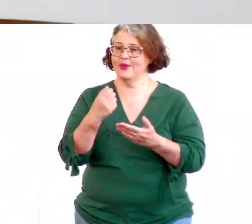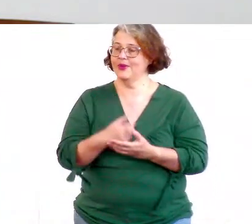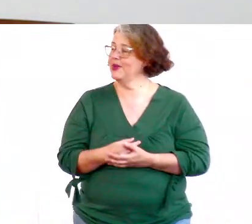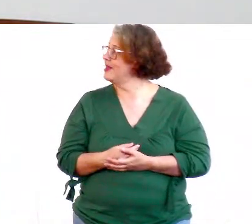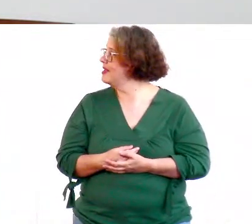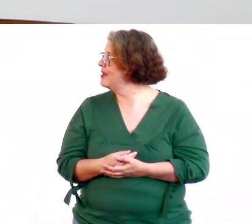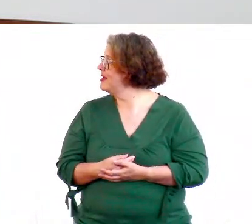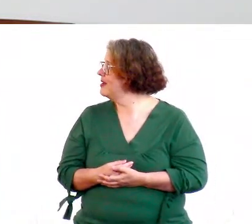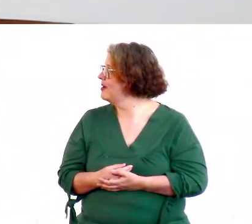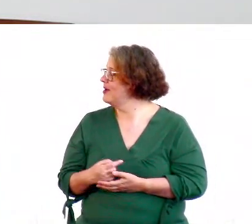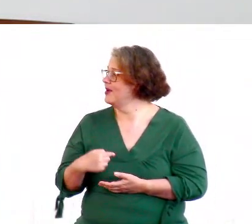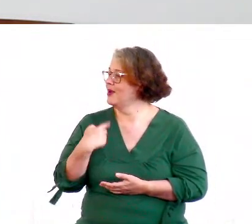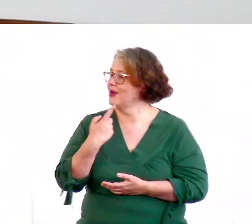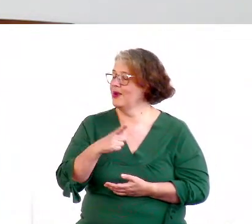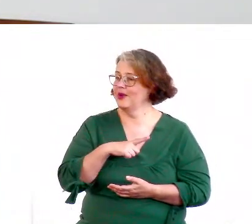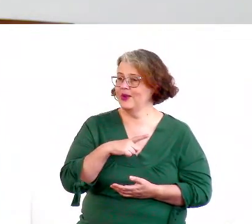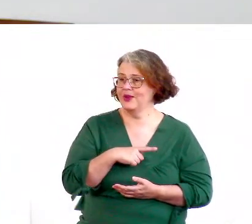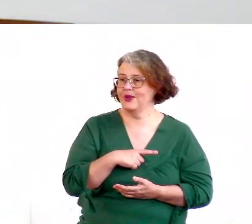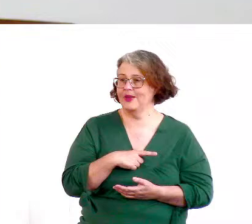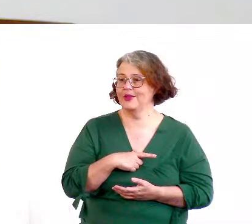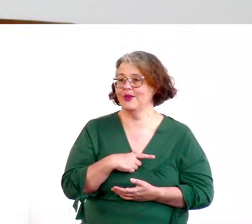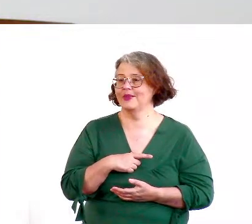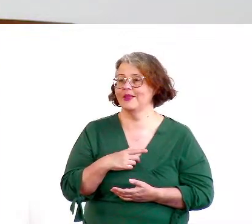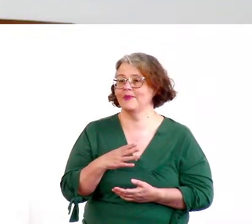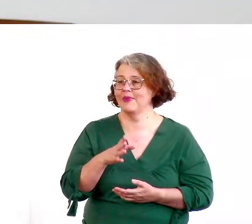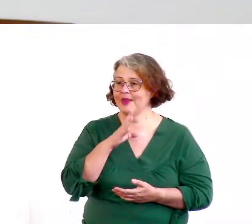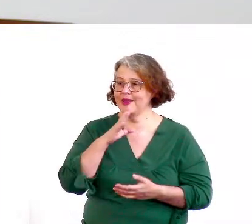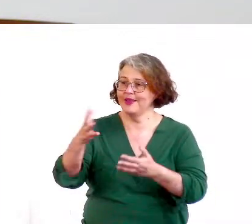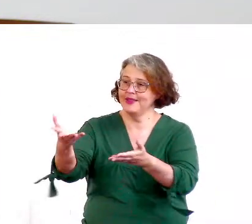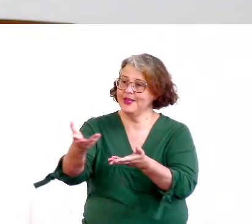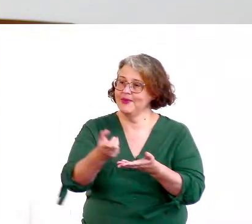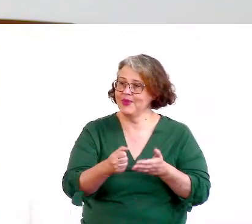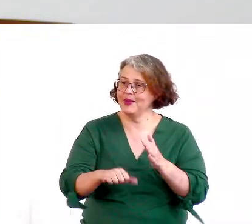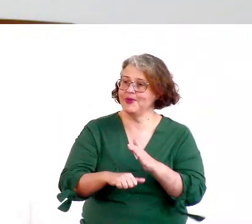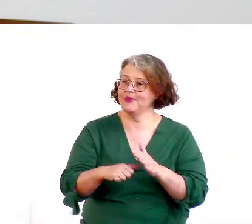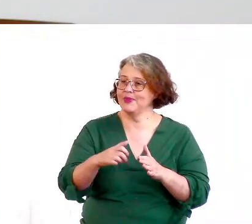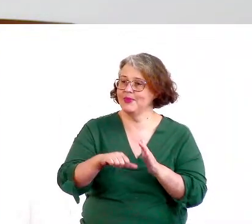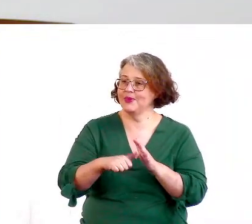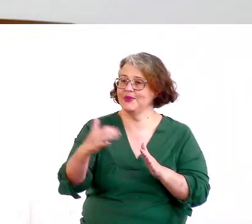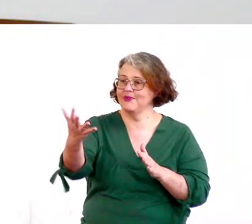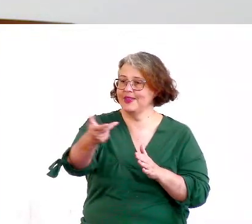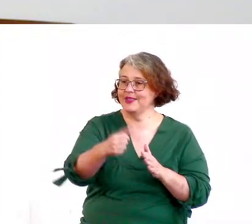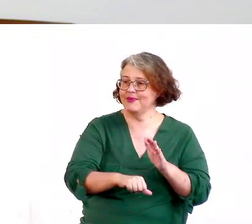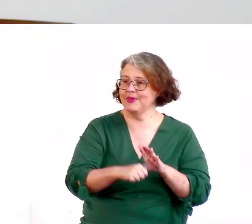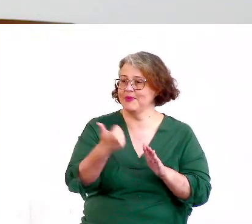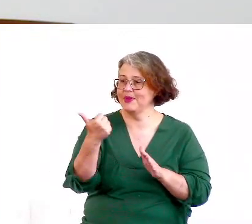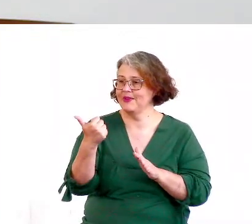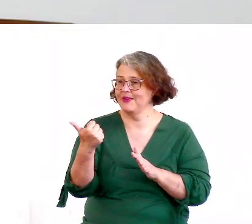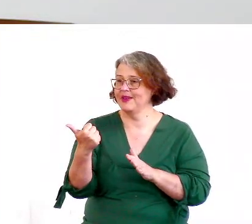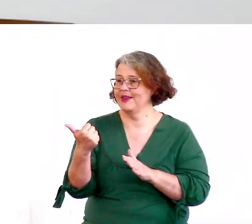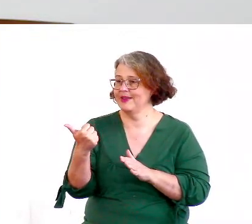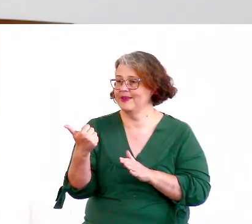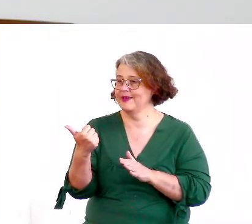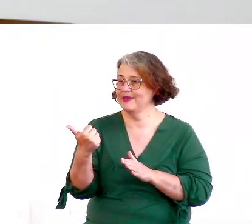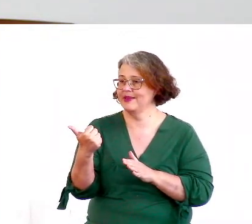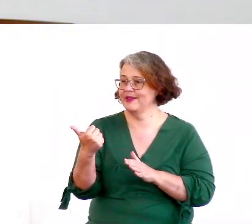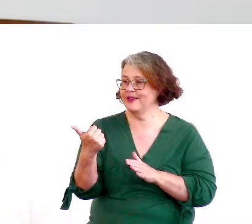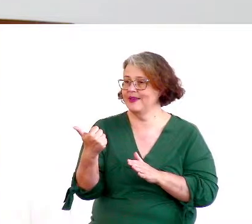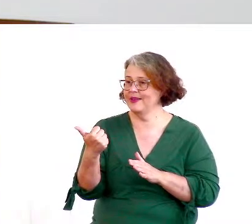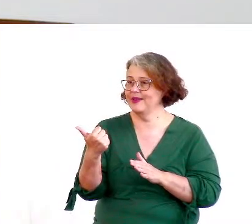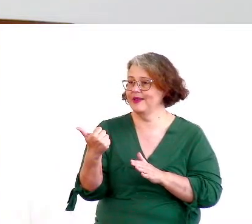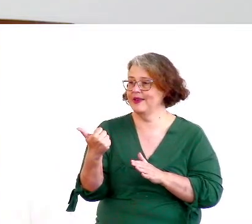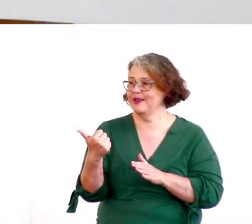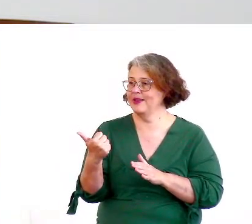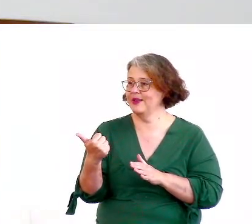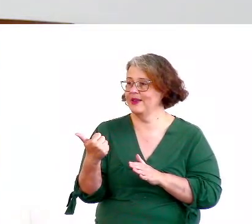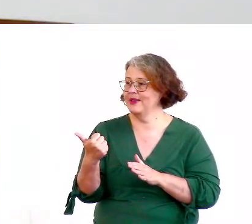nós sempre temos quem nos visita pela primeira vez, os nossos convidados pela primeira vez. E nós temos